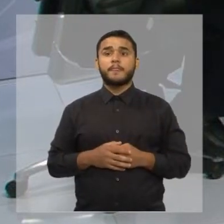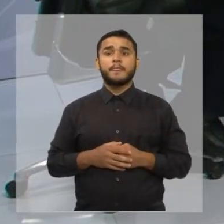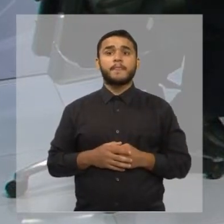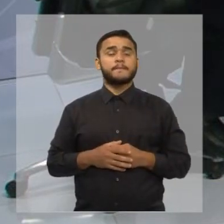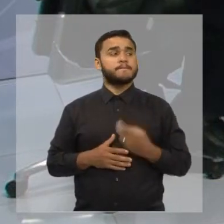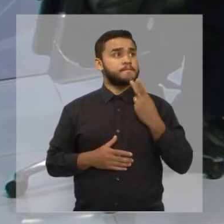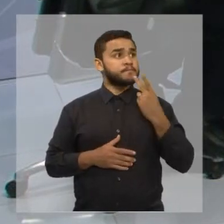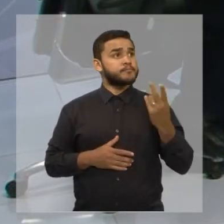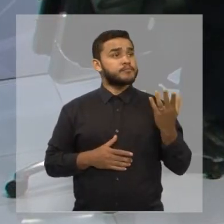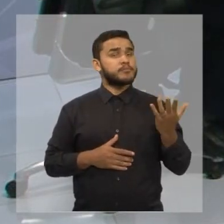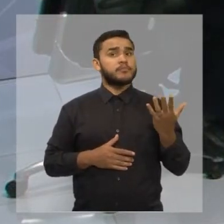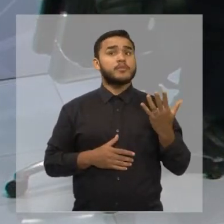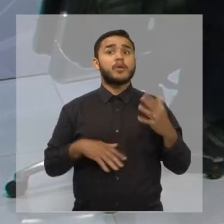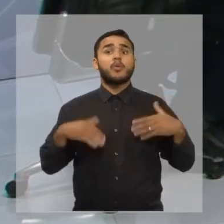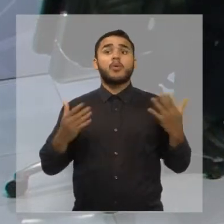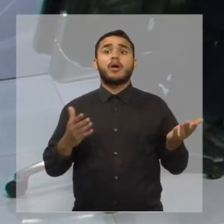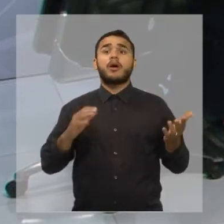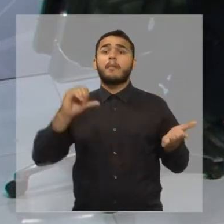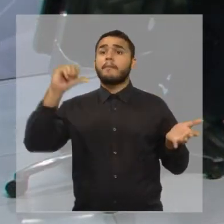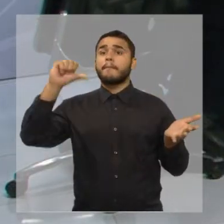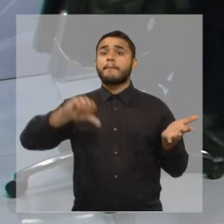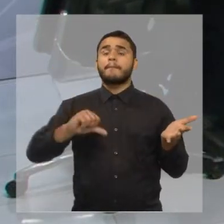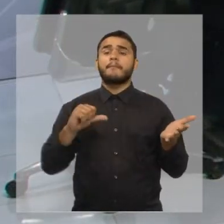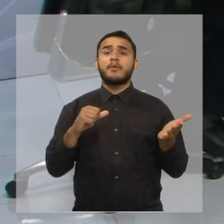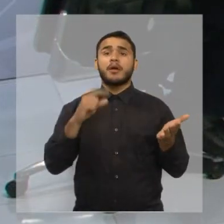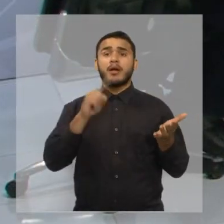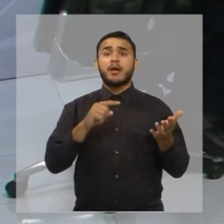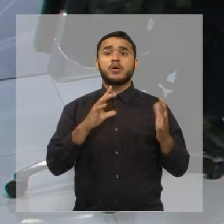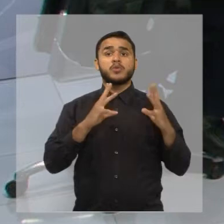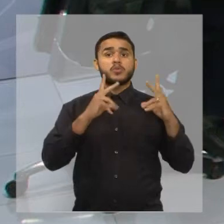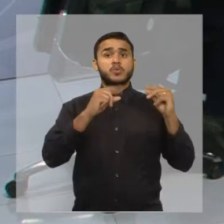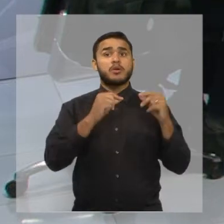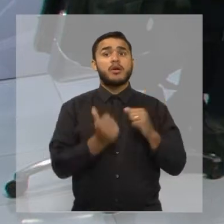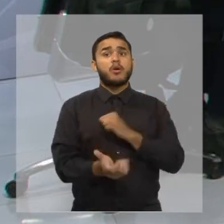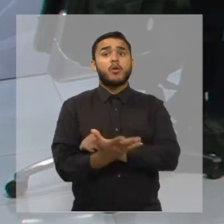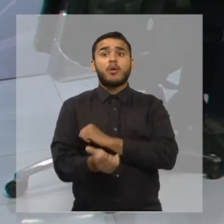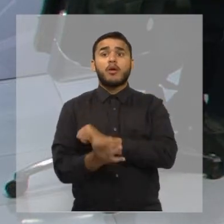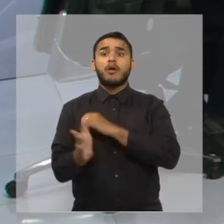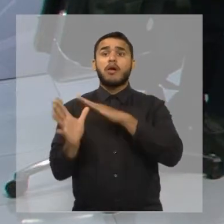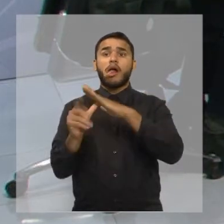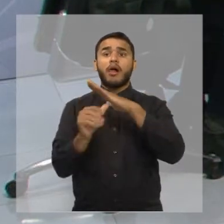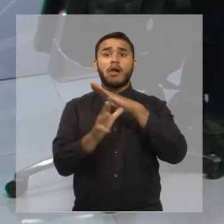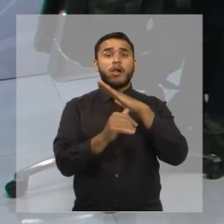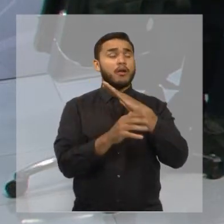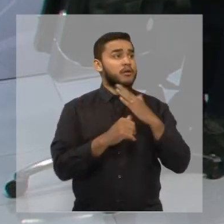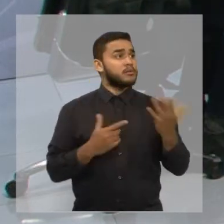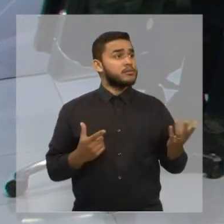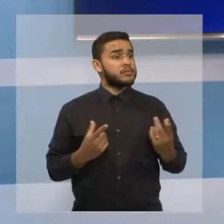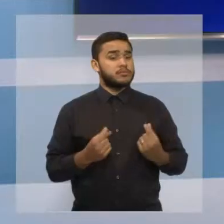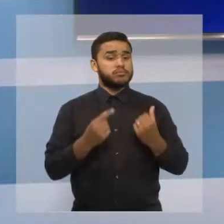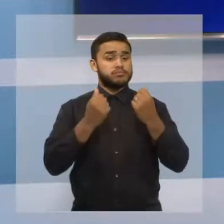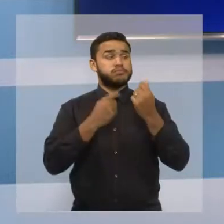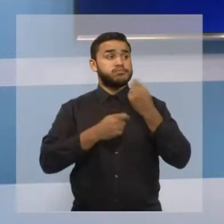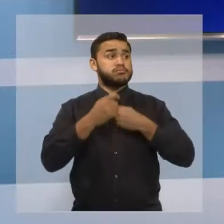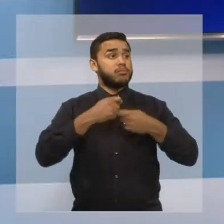um fracasso foi a desmoralização por causa da roubalheira e o fracasso